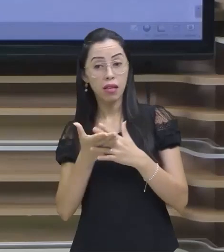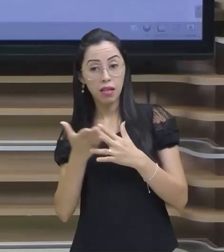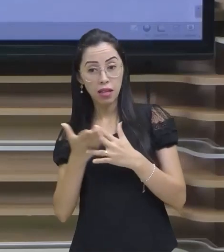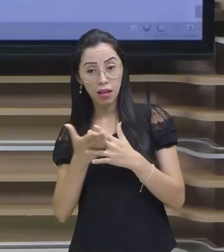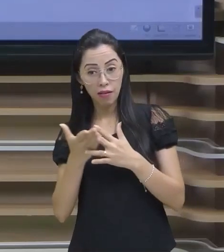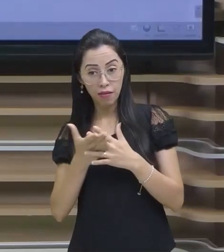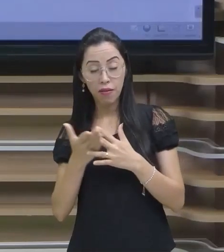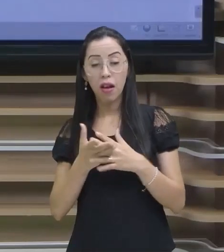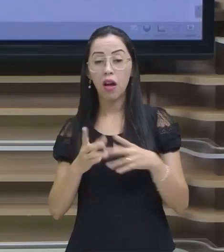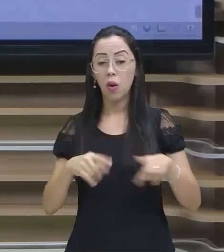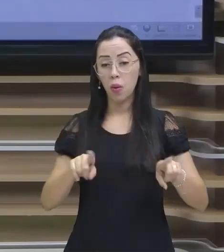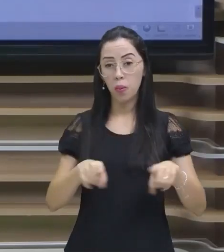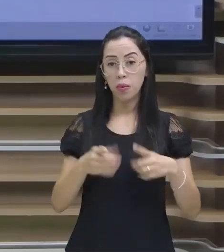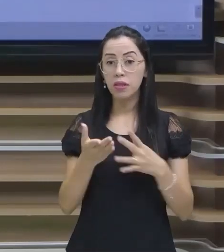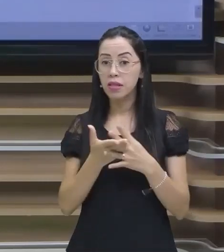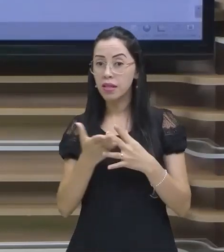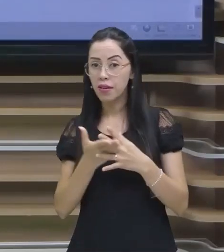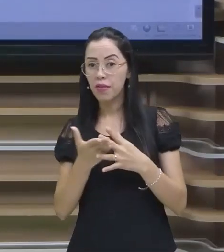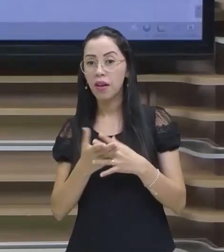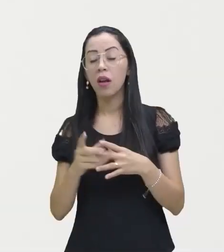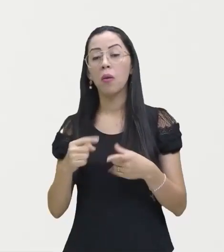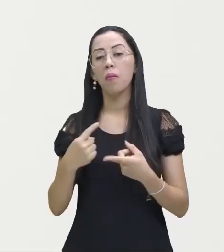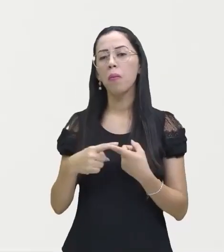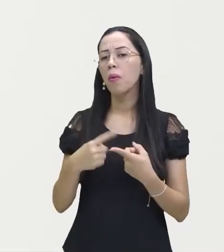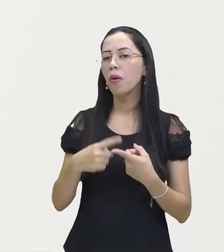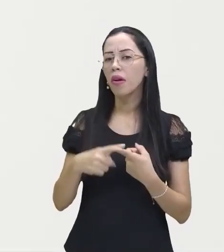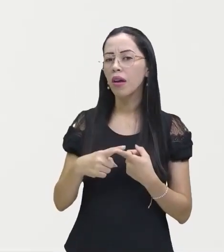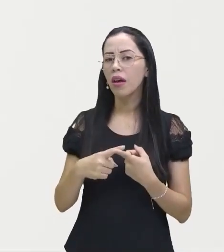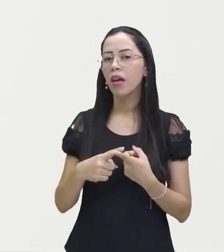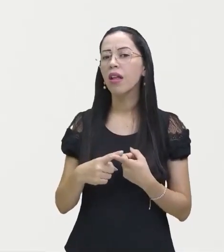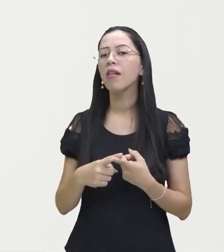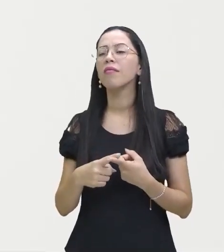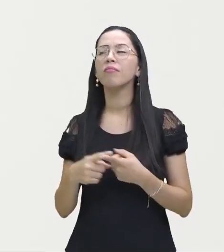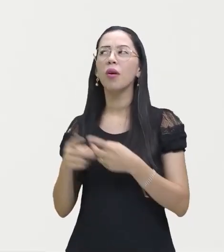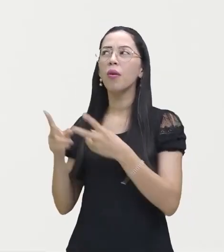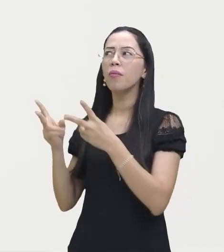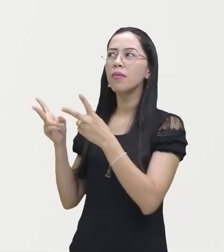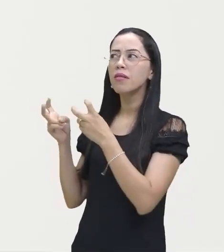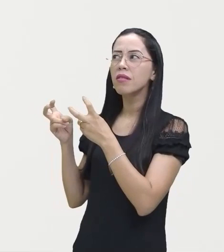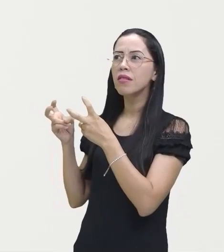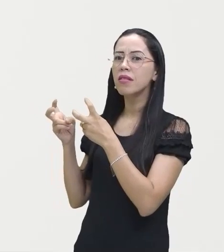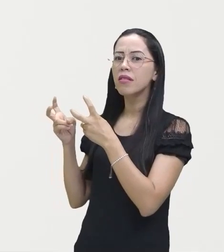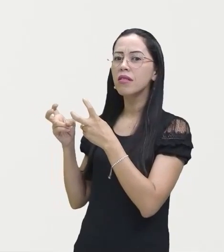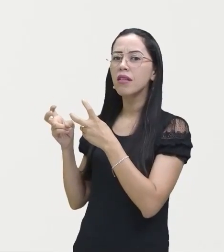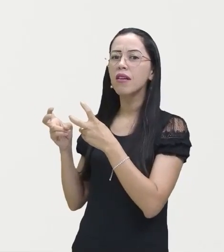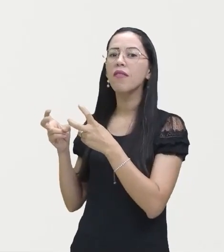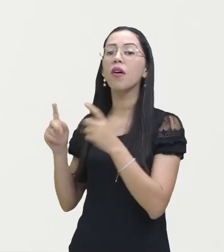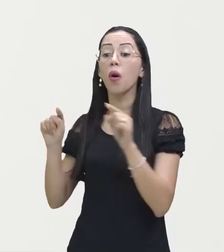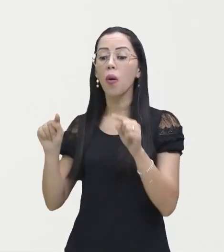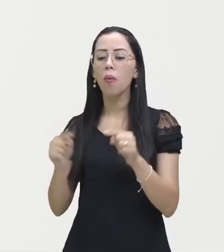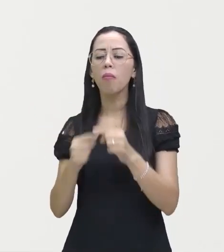é justamente esses espaços aqui que a gente observou entre as palavras.